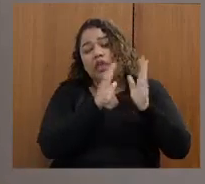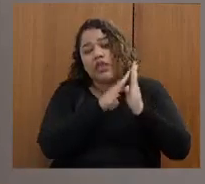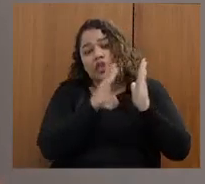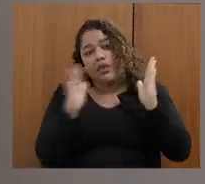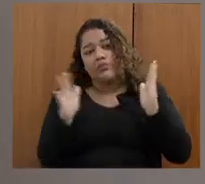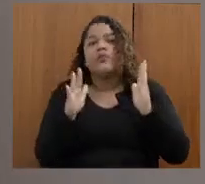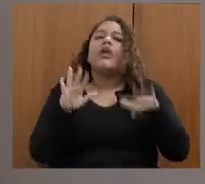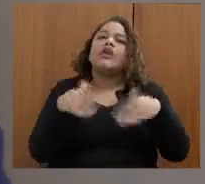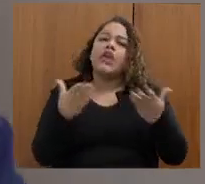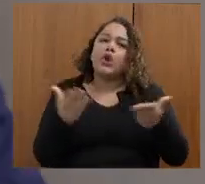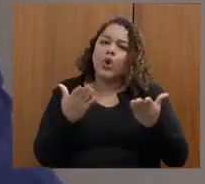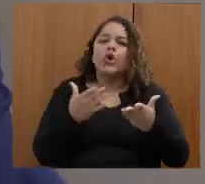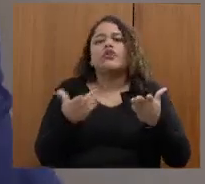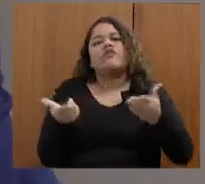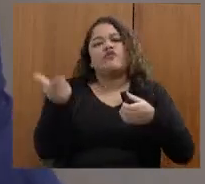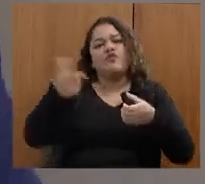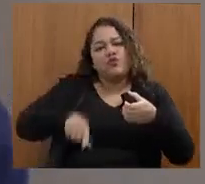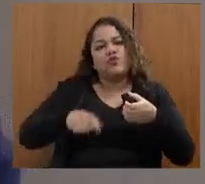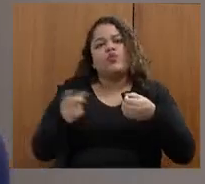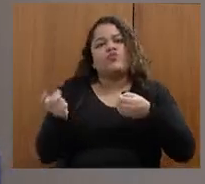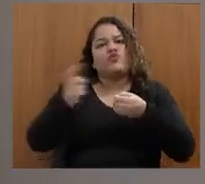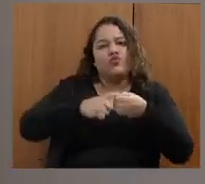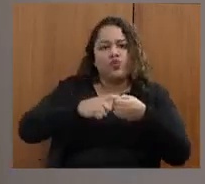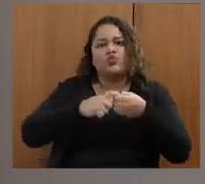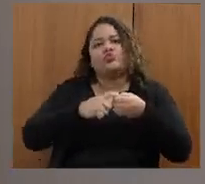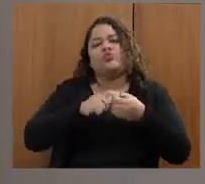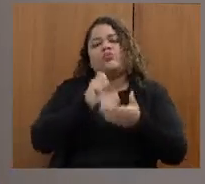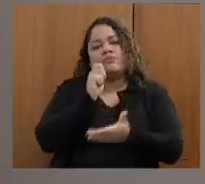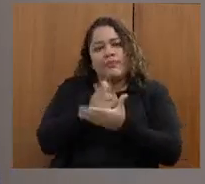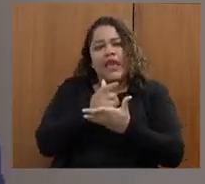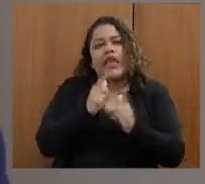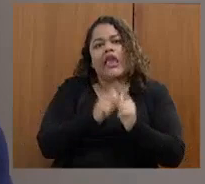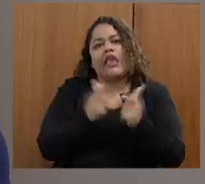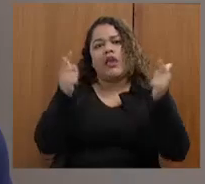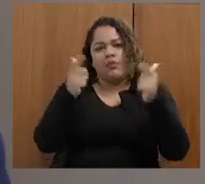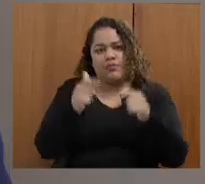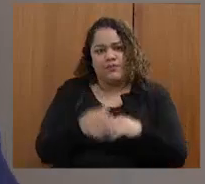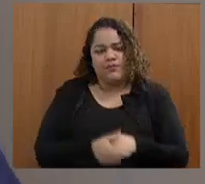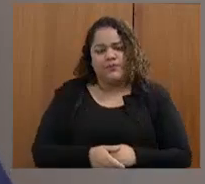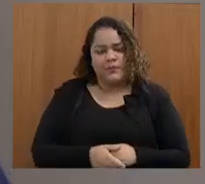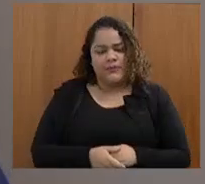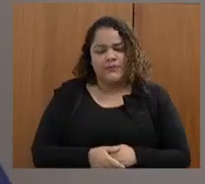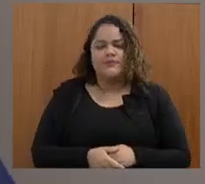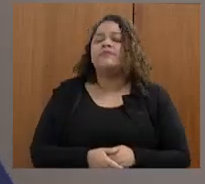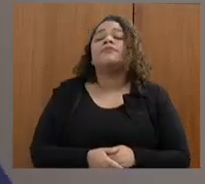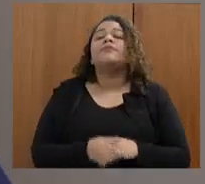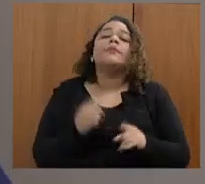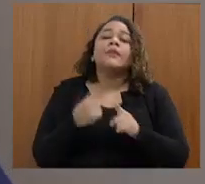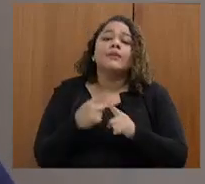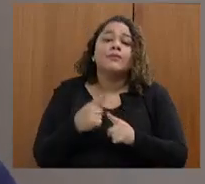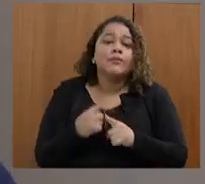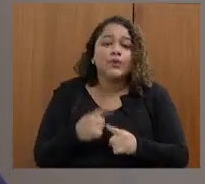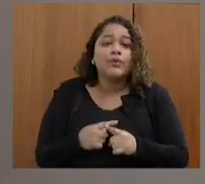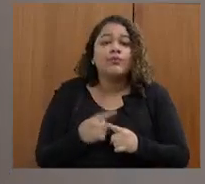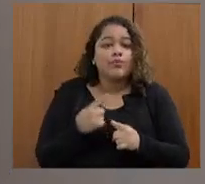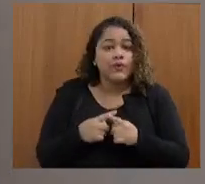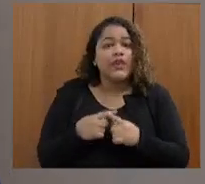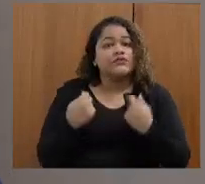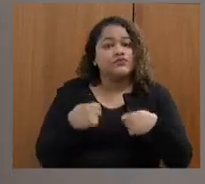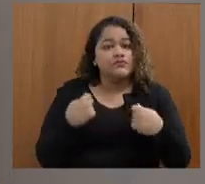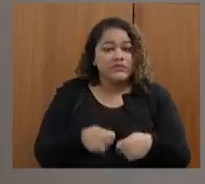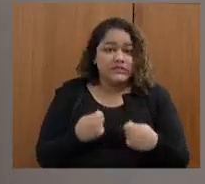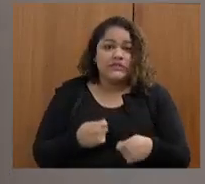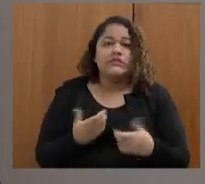tá porque que a gente tá seguindo essa linha porque nós precisamos de fazer com que os diretores